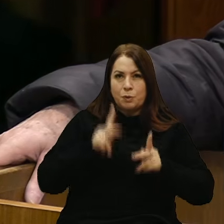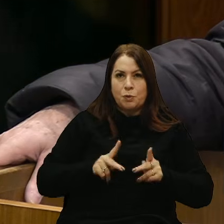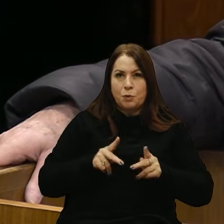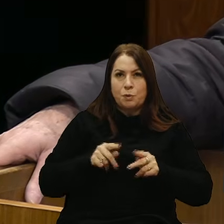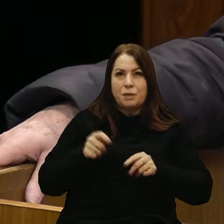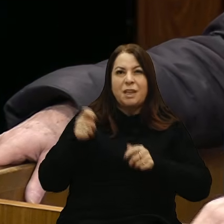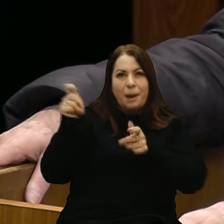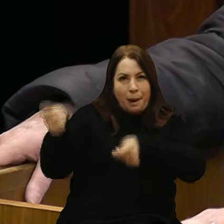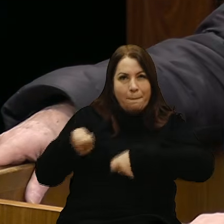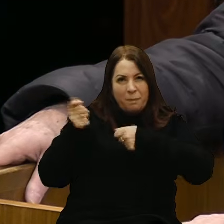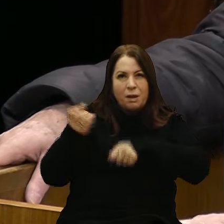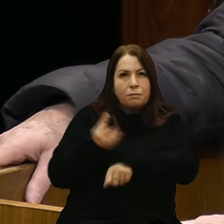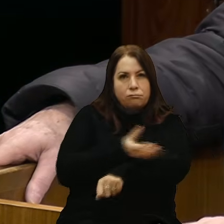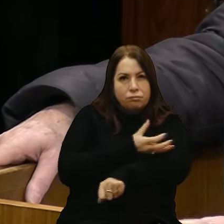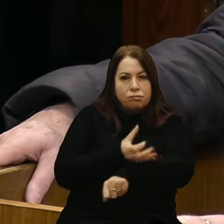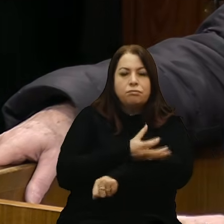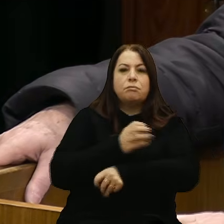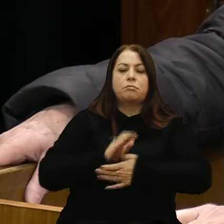capina.